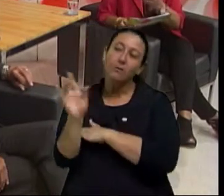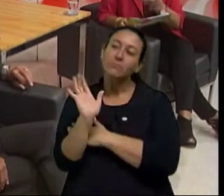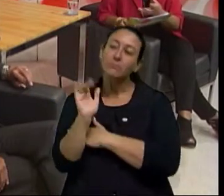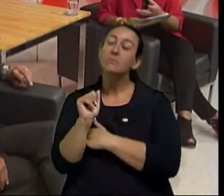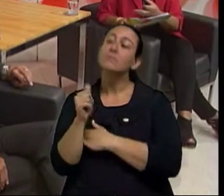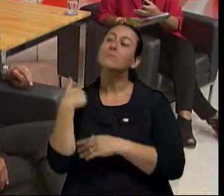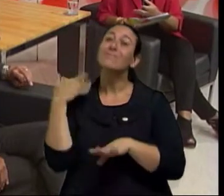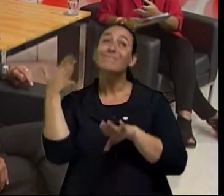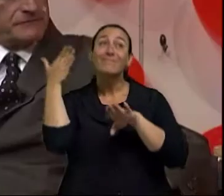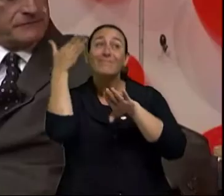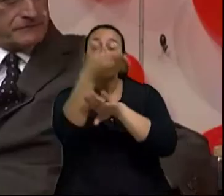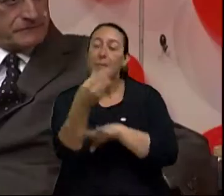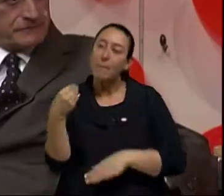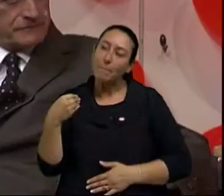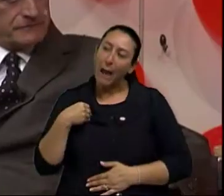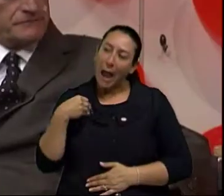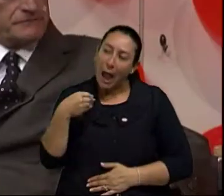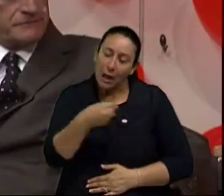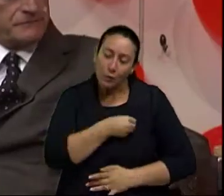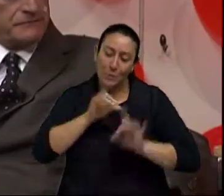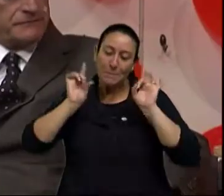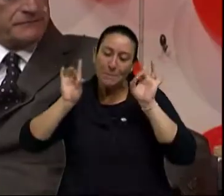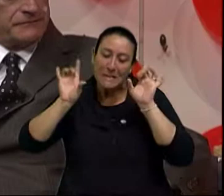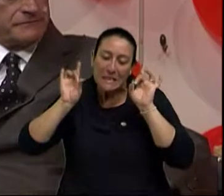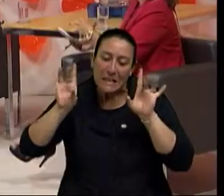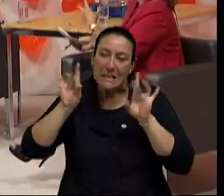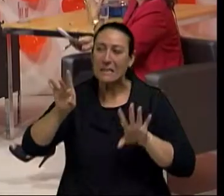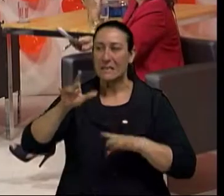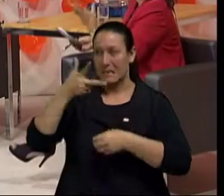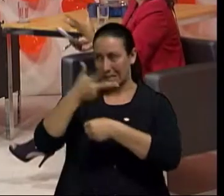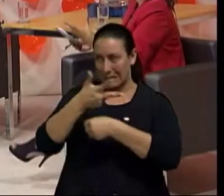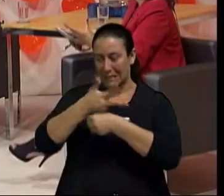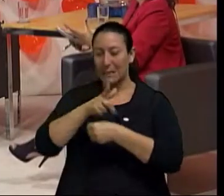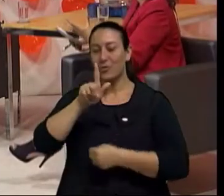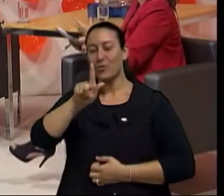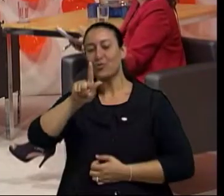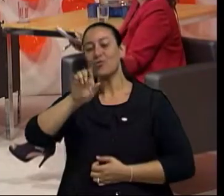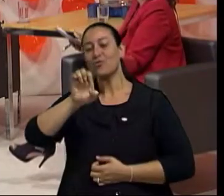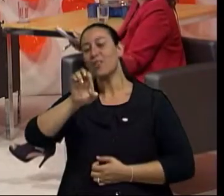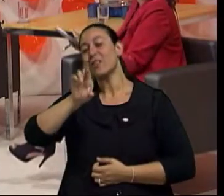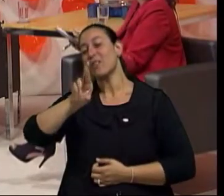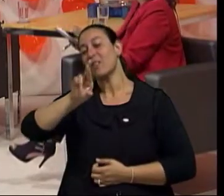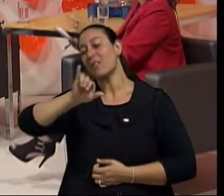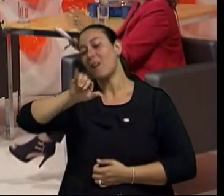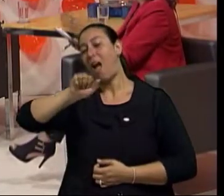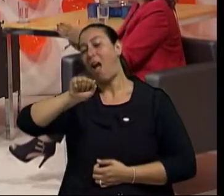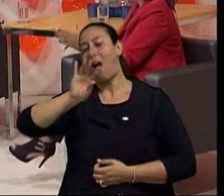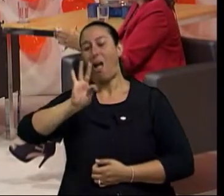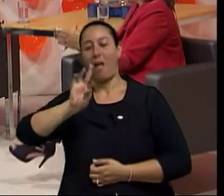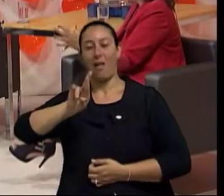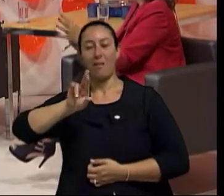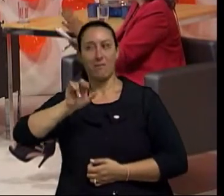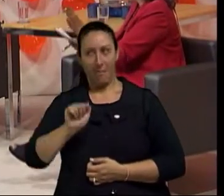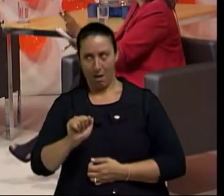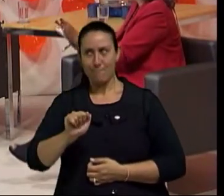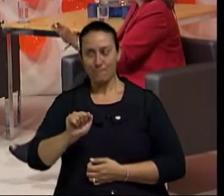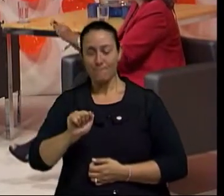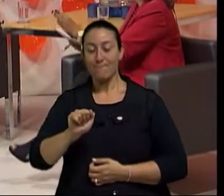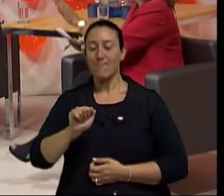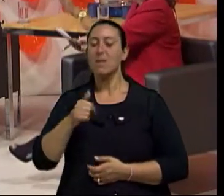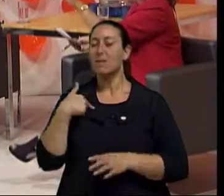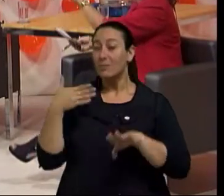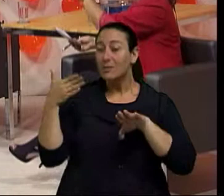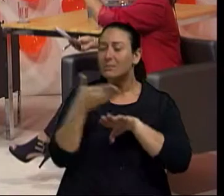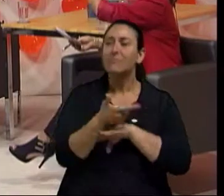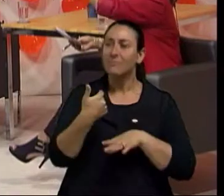a um geriatra, doutor? A sua especialidade. Para o geriatra me orientar o meu estilo de vida para um organismo que já